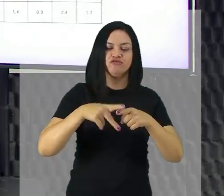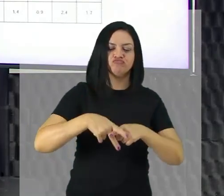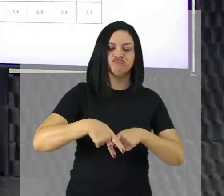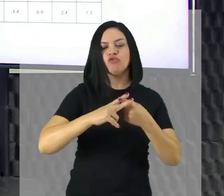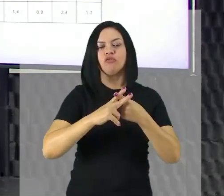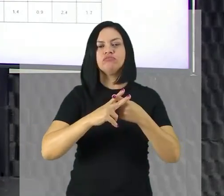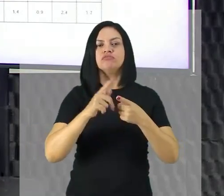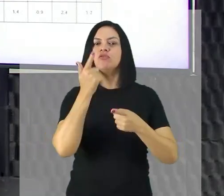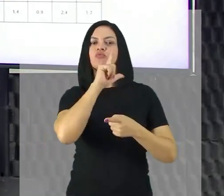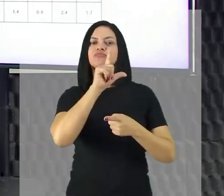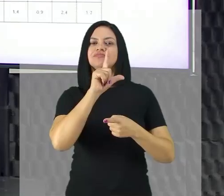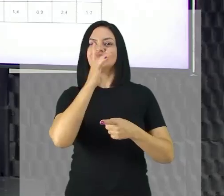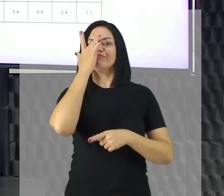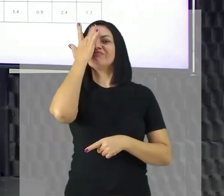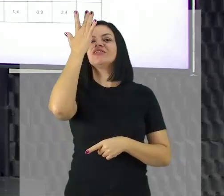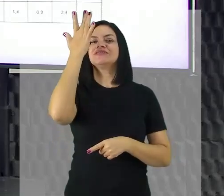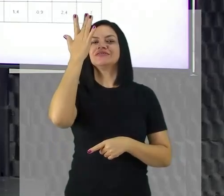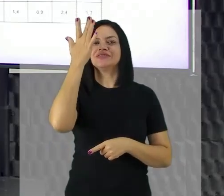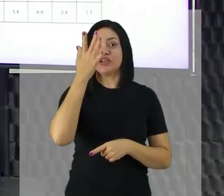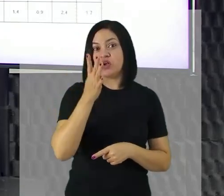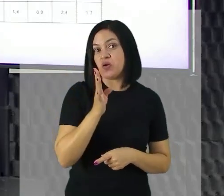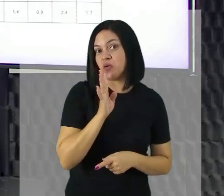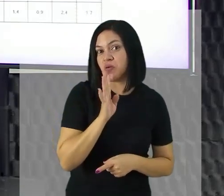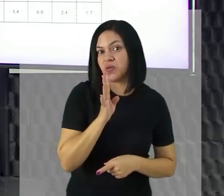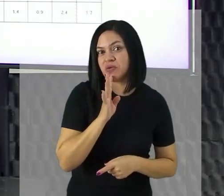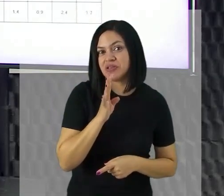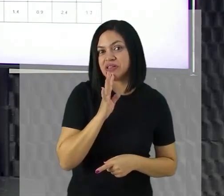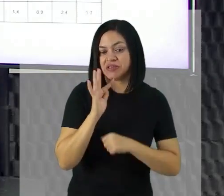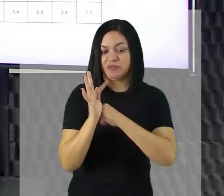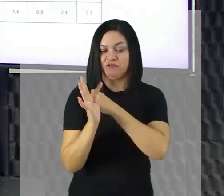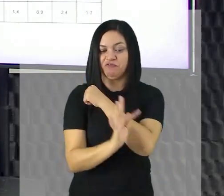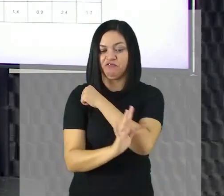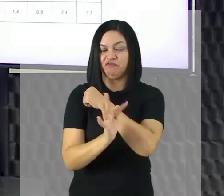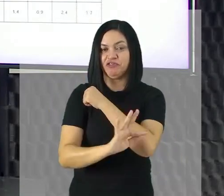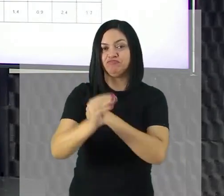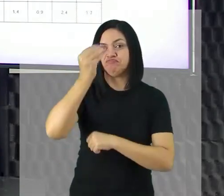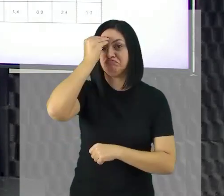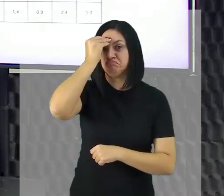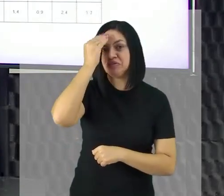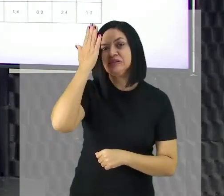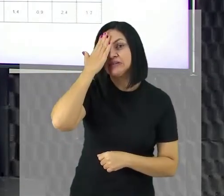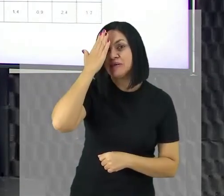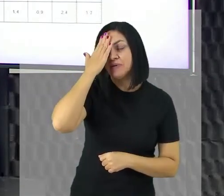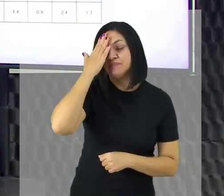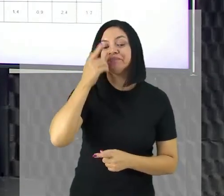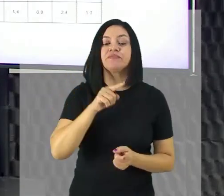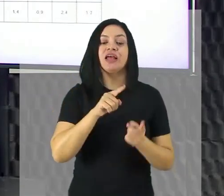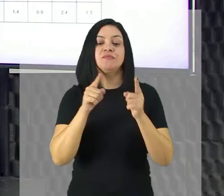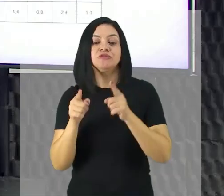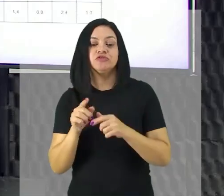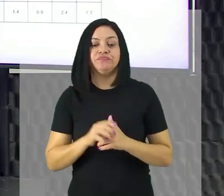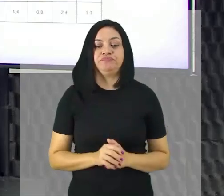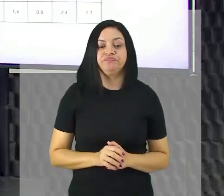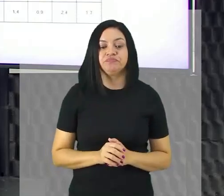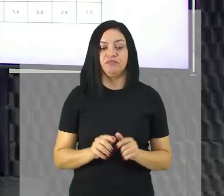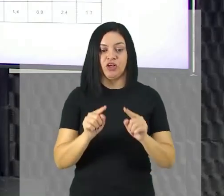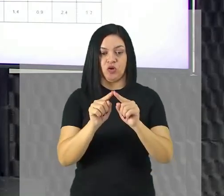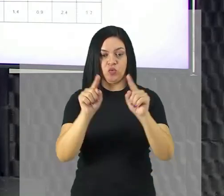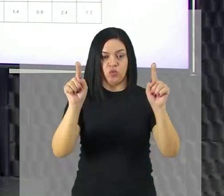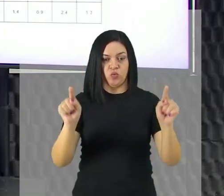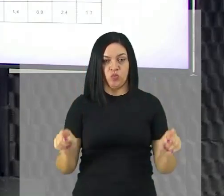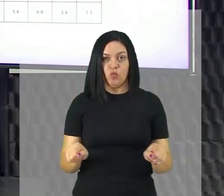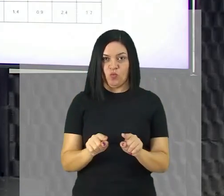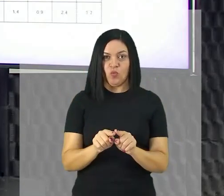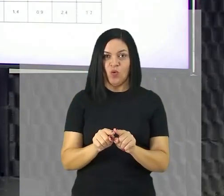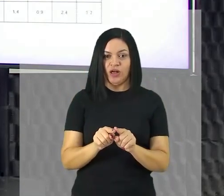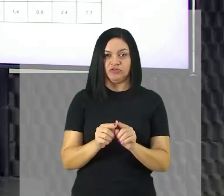folgou. Tá? Isso aí é conhecimento físico para poder fazer isso. Aí ele botou assim embaixo, ó. O quadro, que é esse aqui de